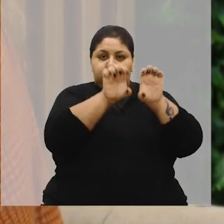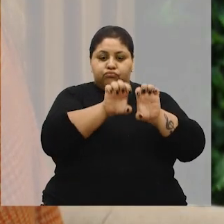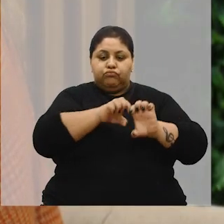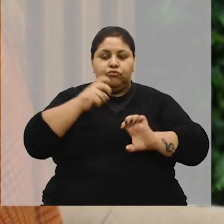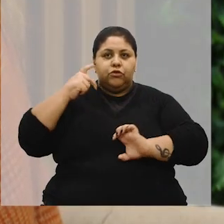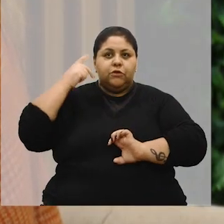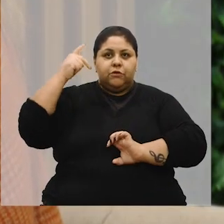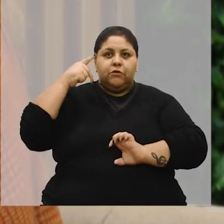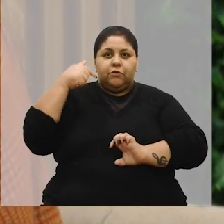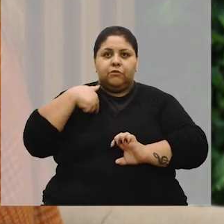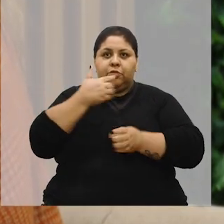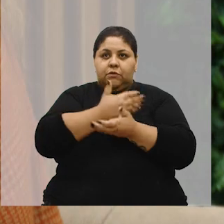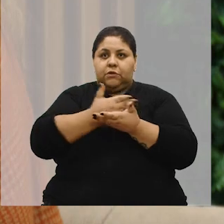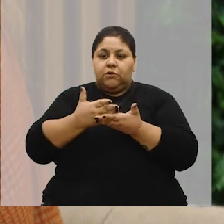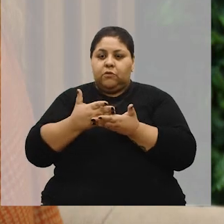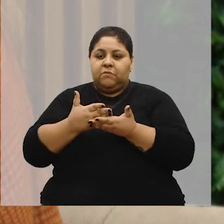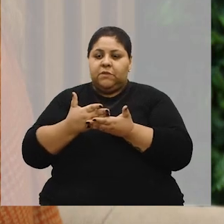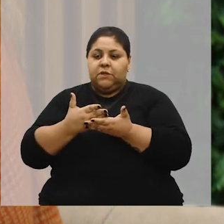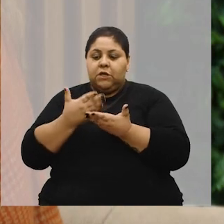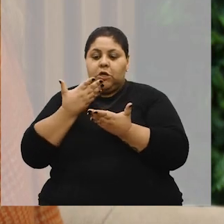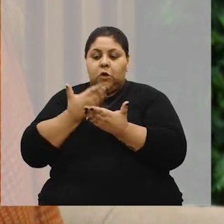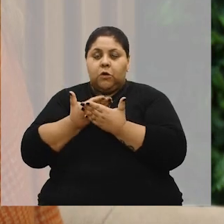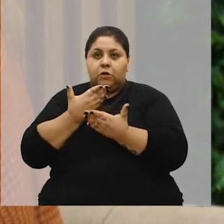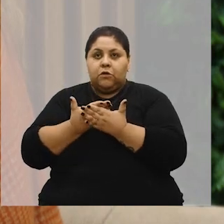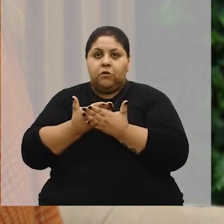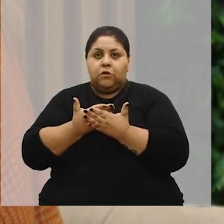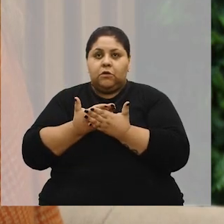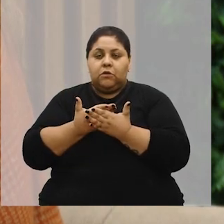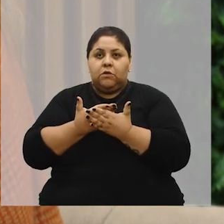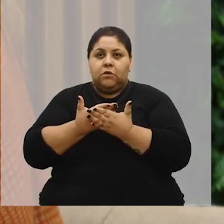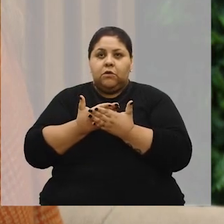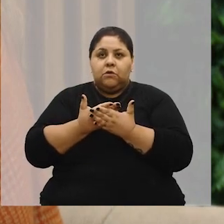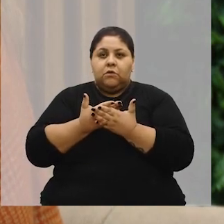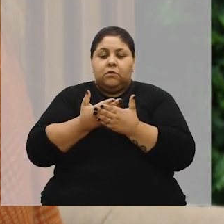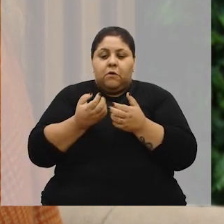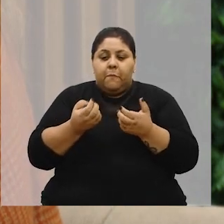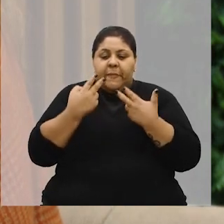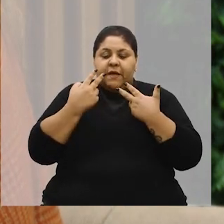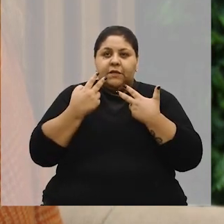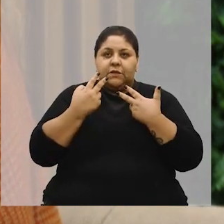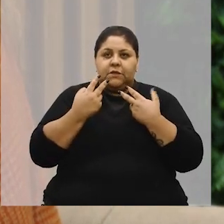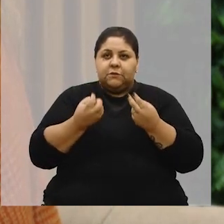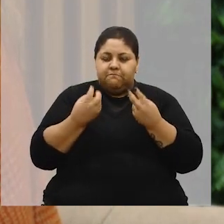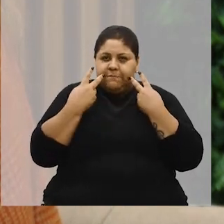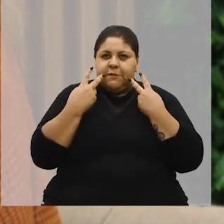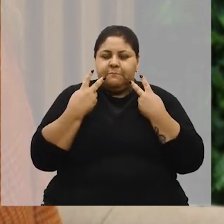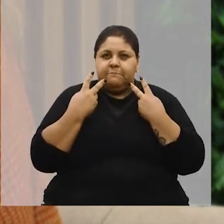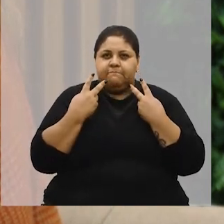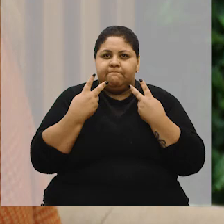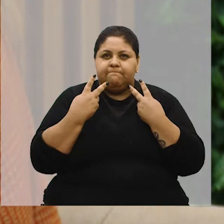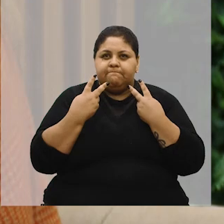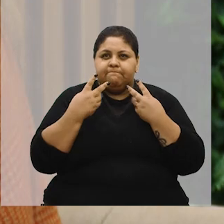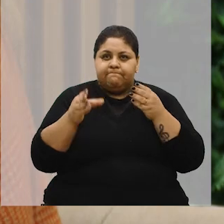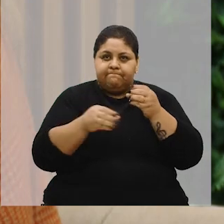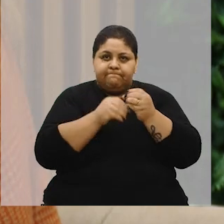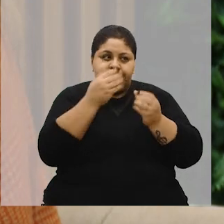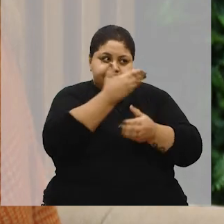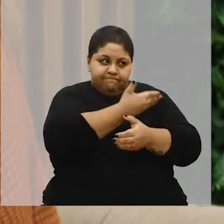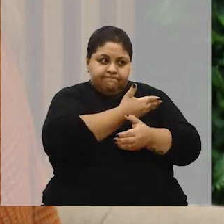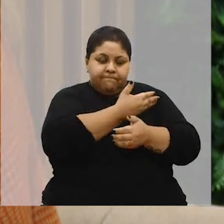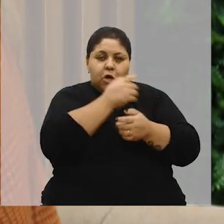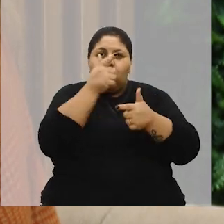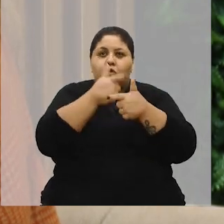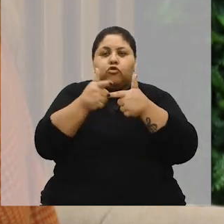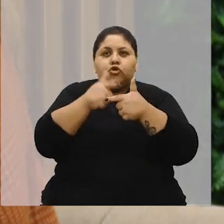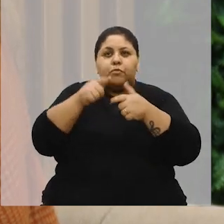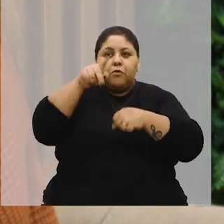Brasil. Então, quando eu comecei a estudar, comecei a perceber, de fato, até complementando o que ela comentou, sobre os problemas